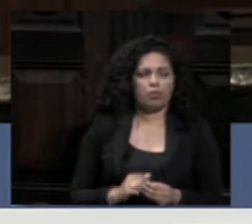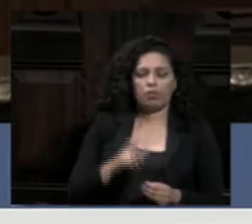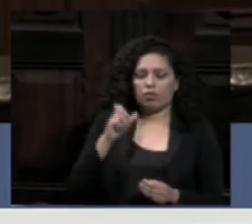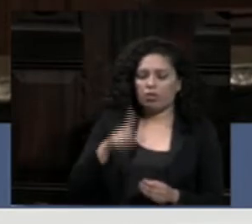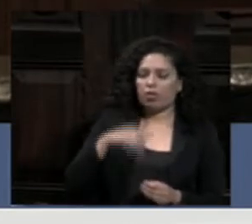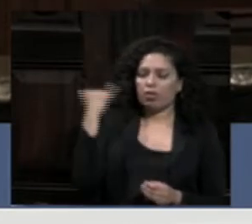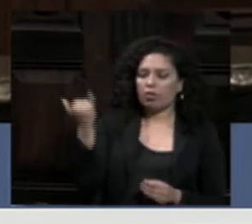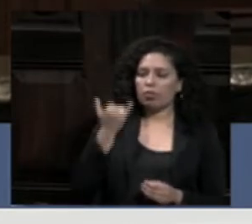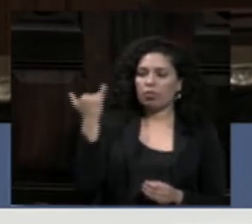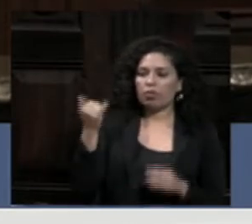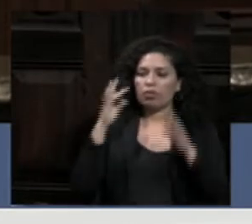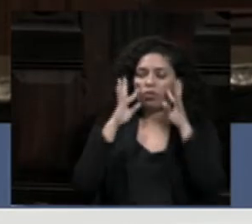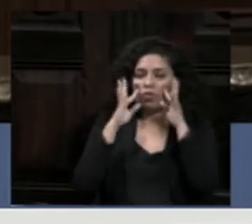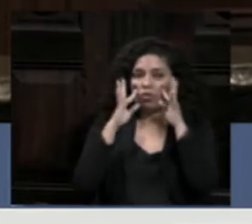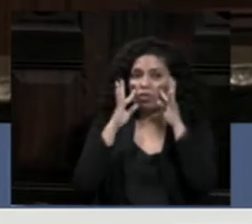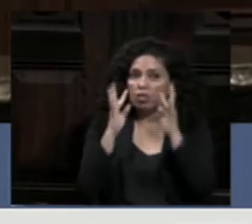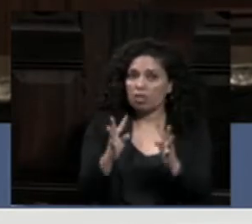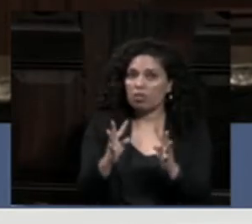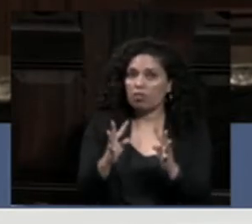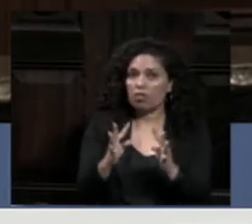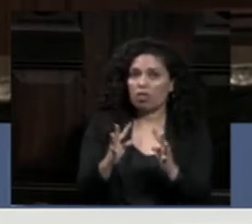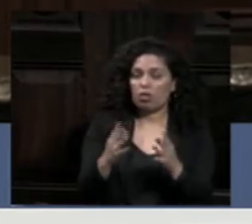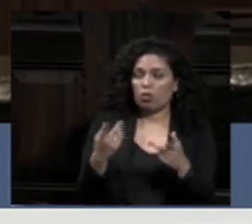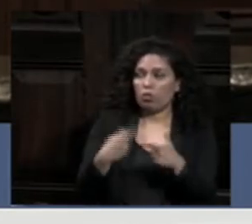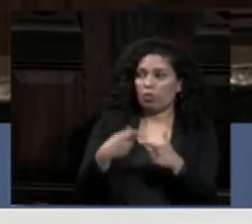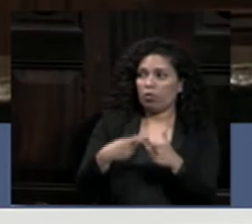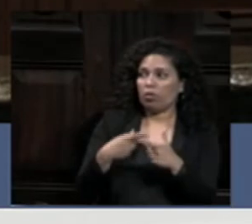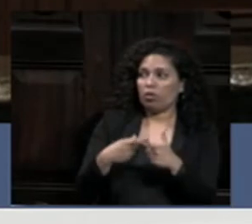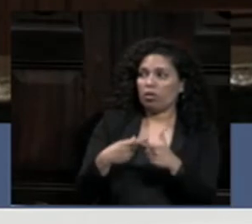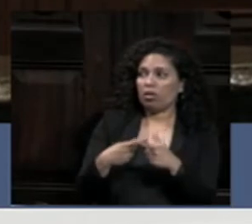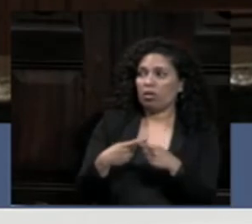aconteceu, a destruição do patrimônio nacional.